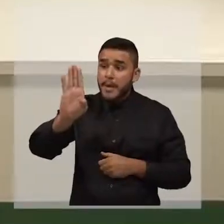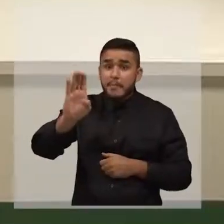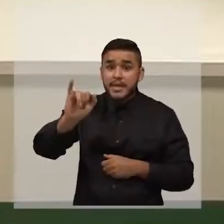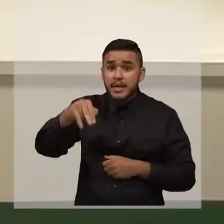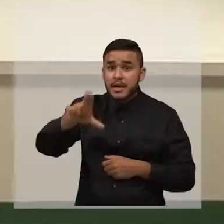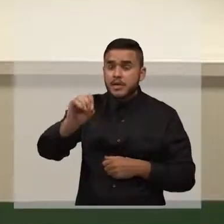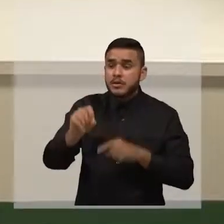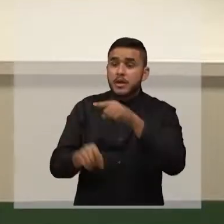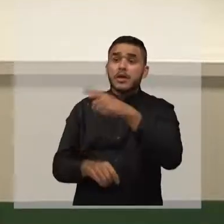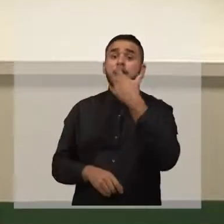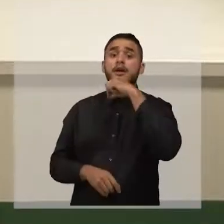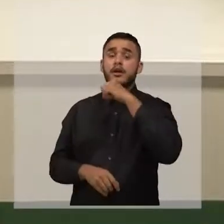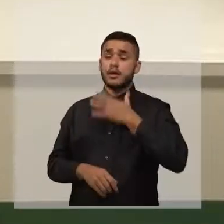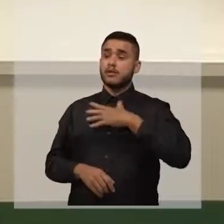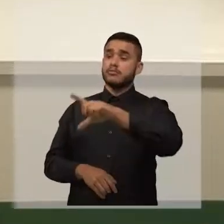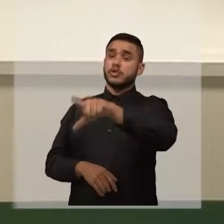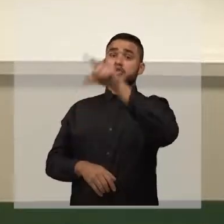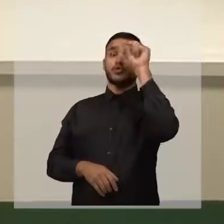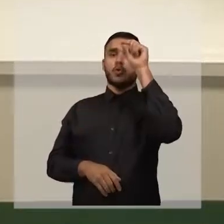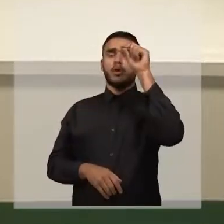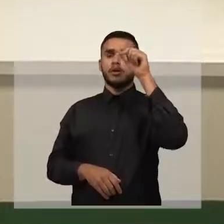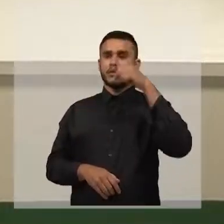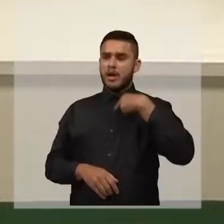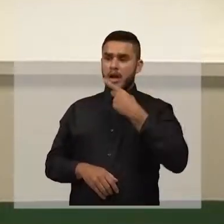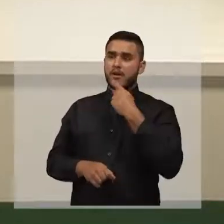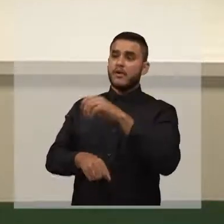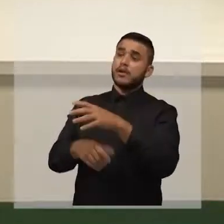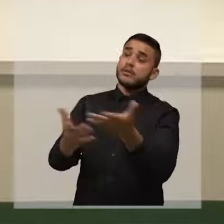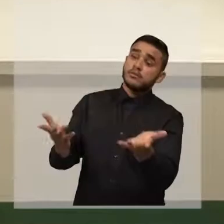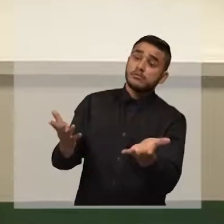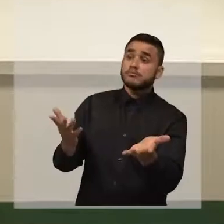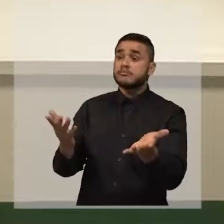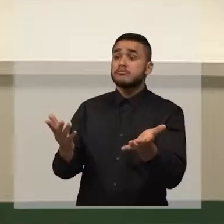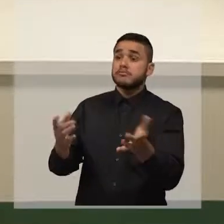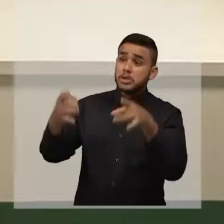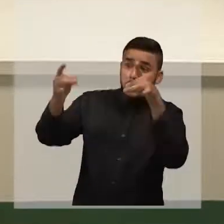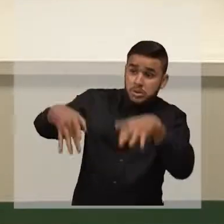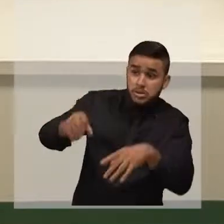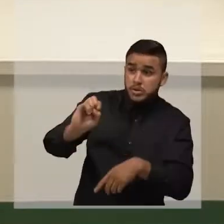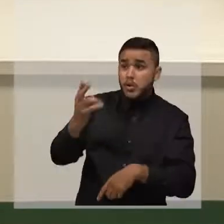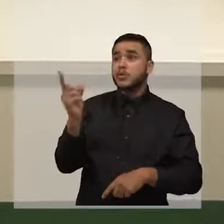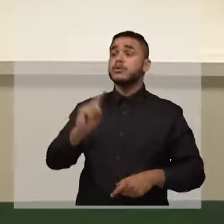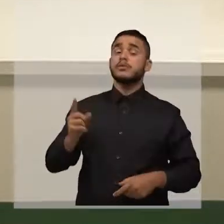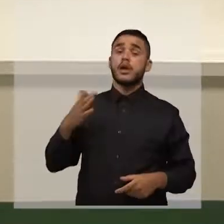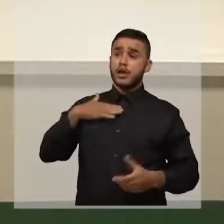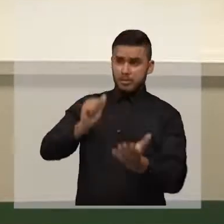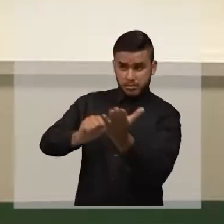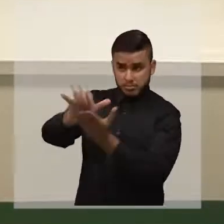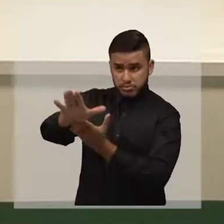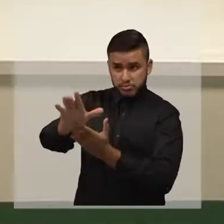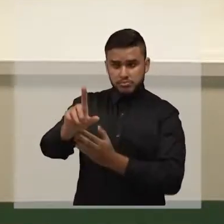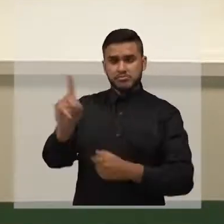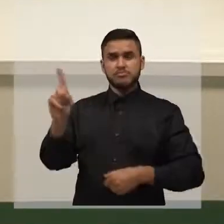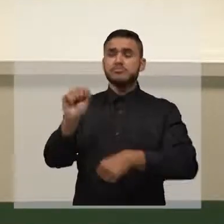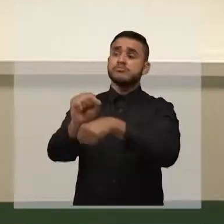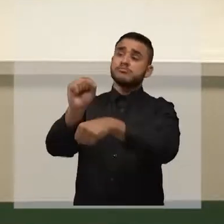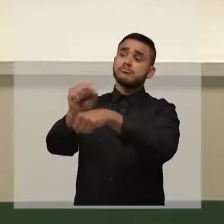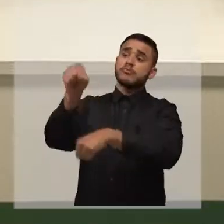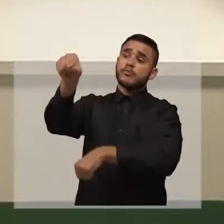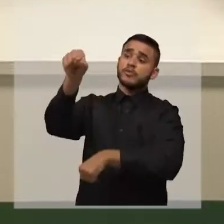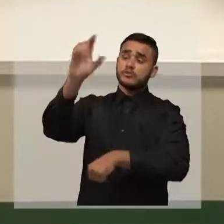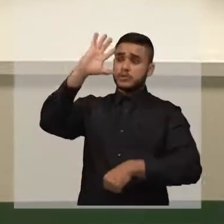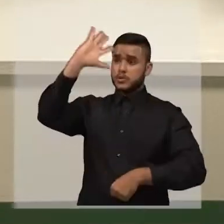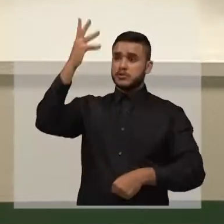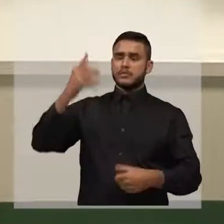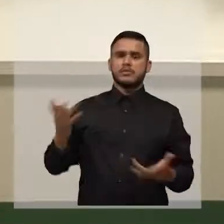é secretário-geral como? Com assinatura de quem? Não, do presidente. A mesma assinatura que coloca, a mesma caneta que